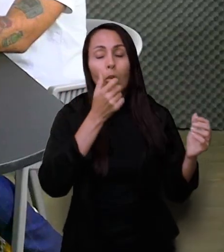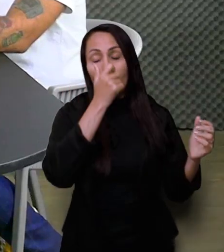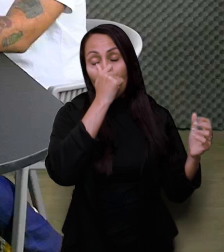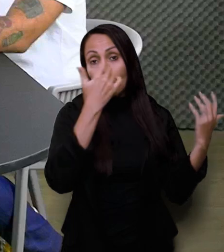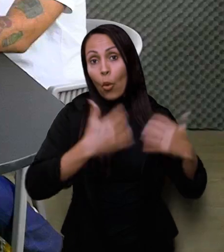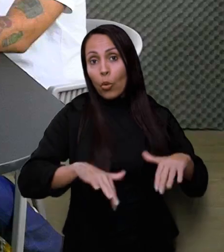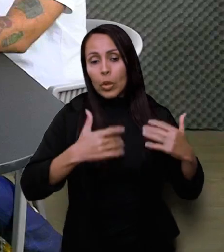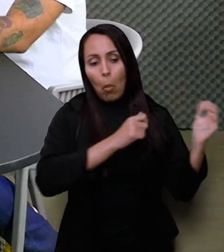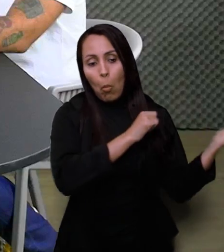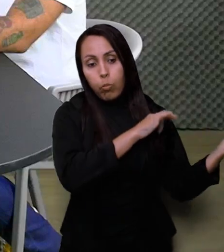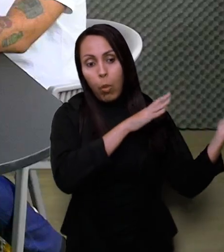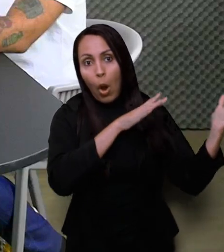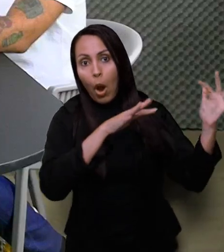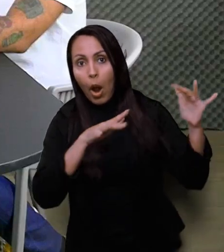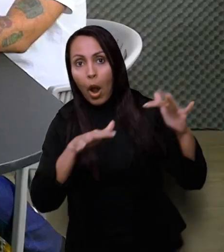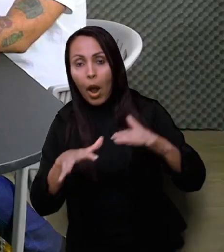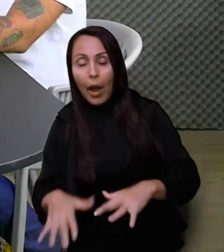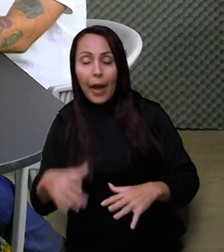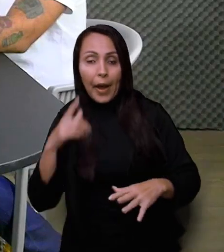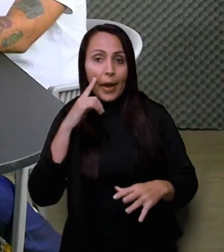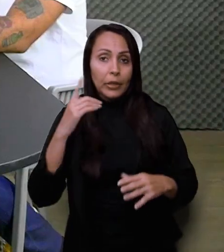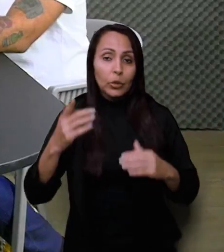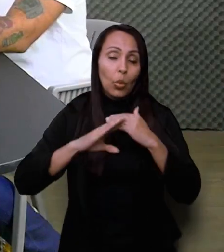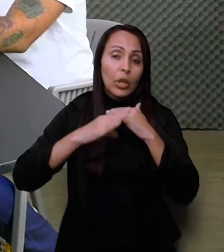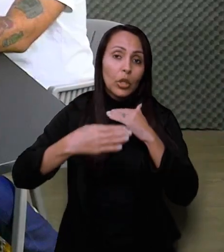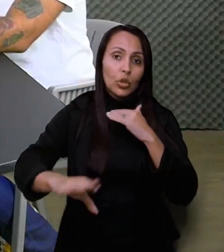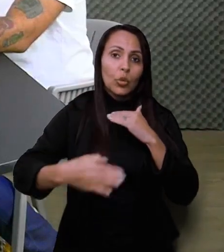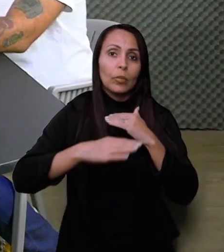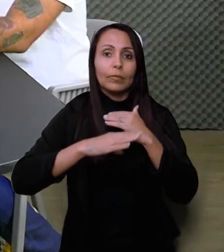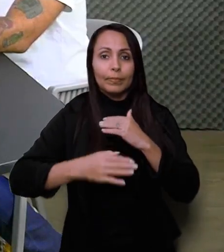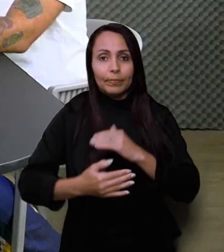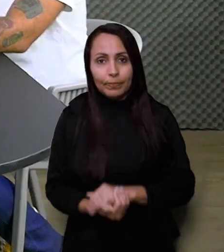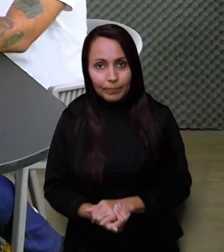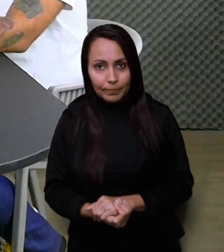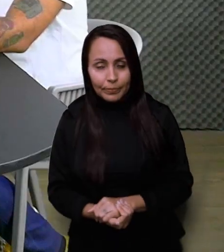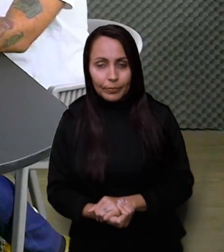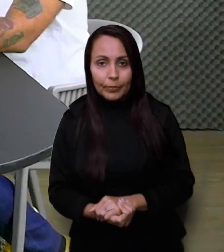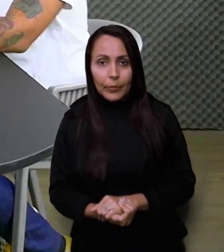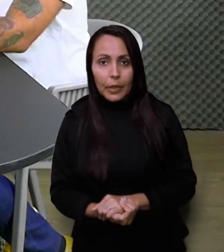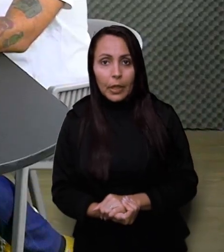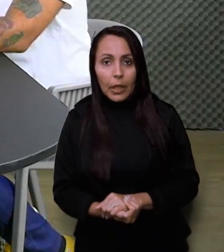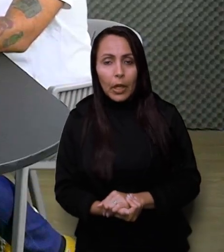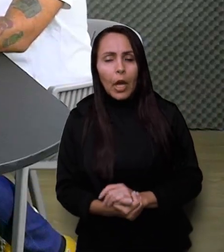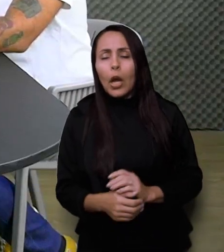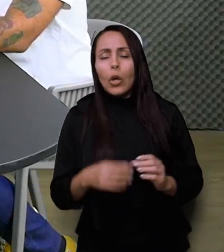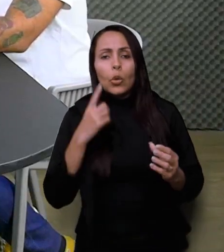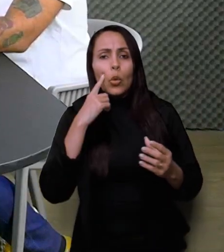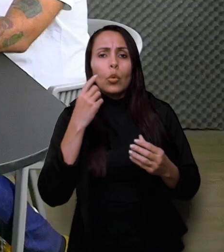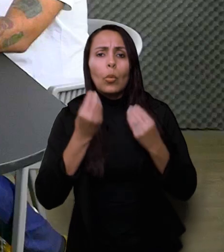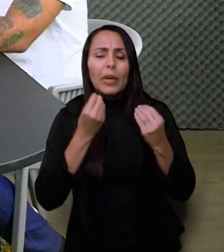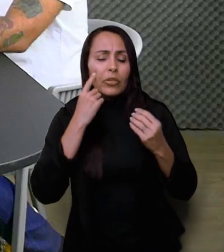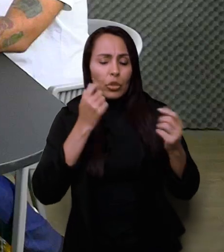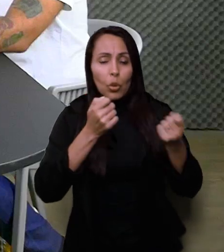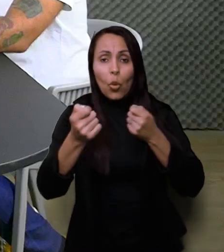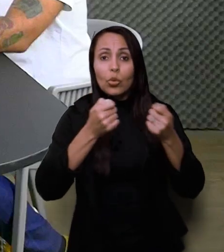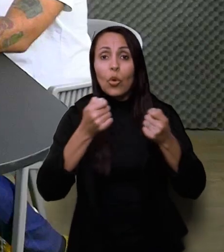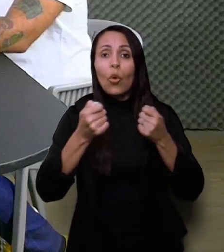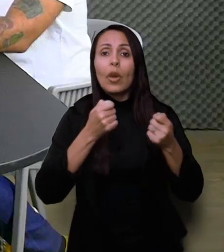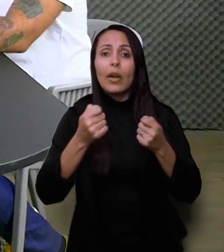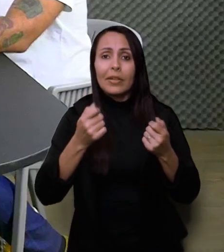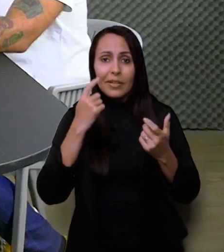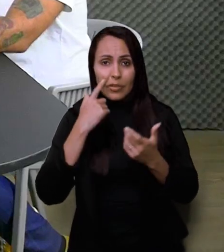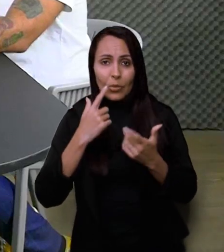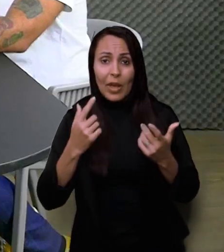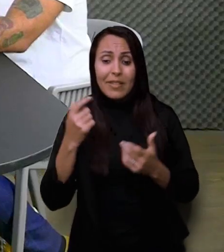de sapatos feitos com lixo do oceano. Como é que a gente controla isso? Qual é a